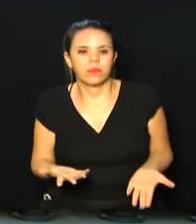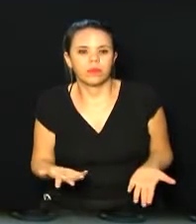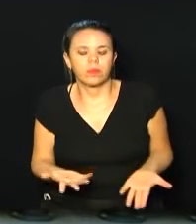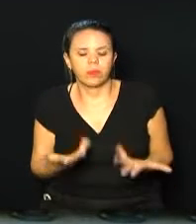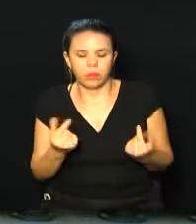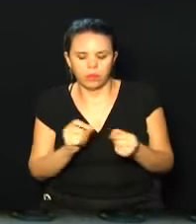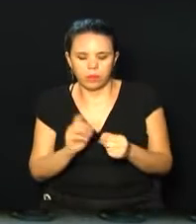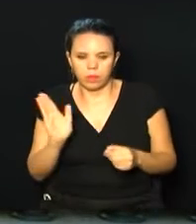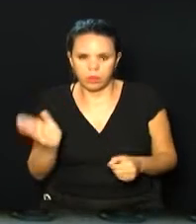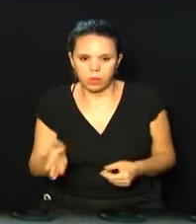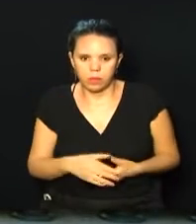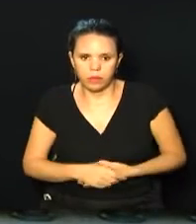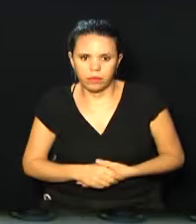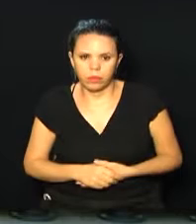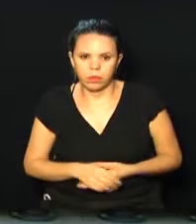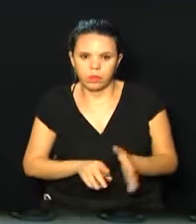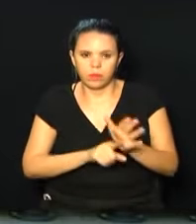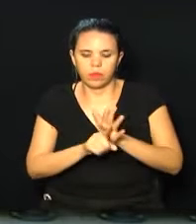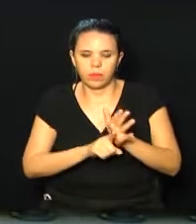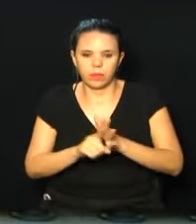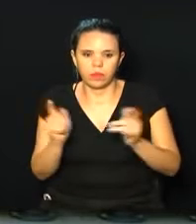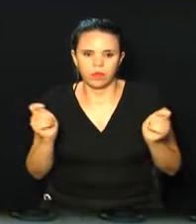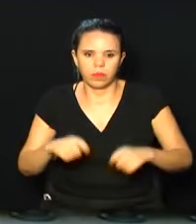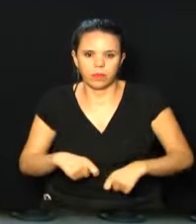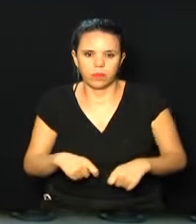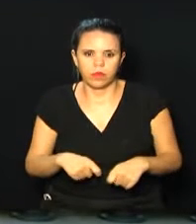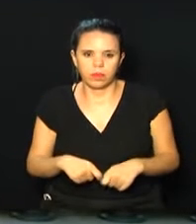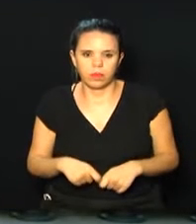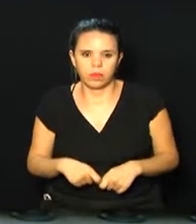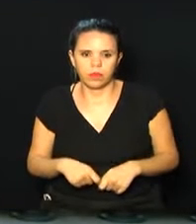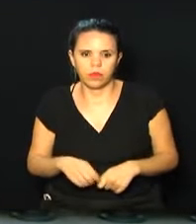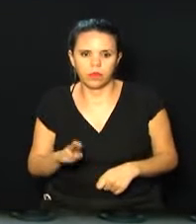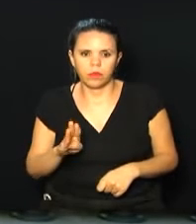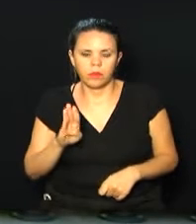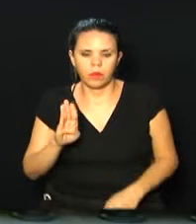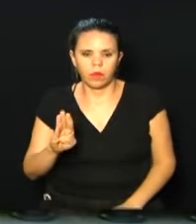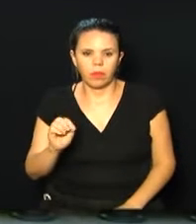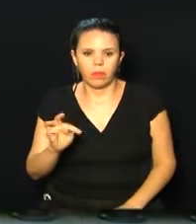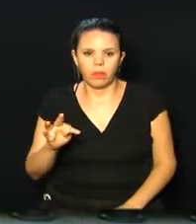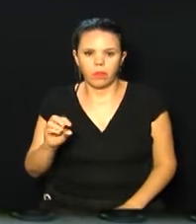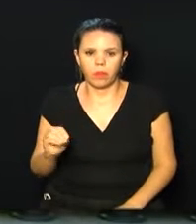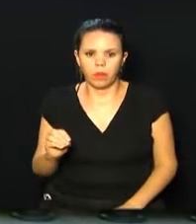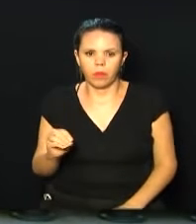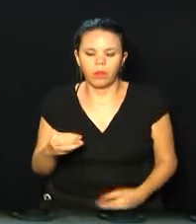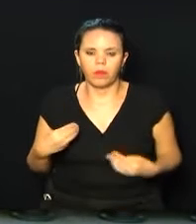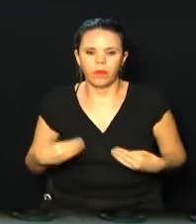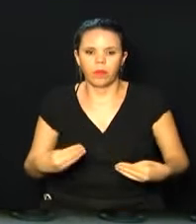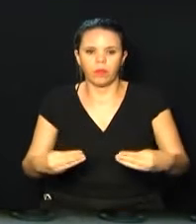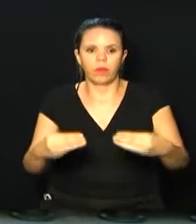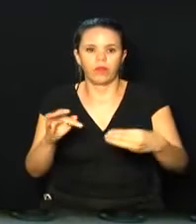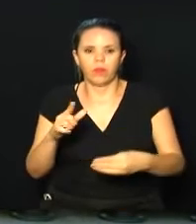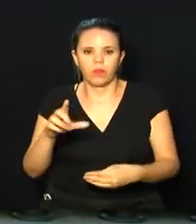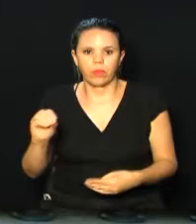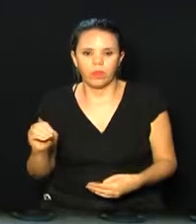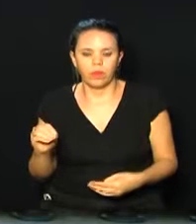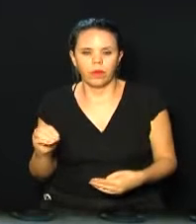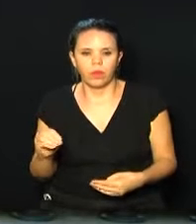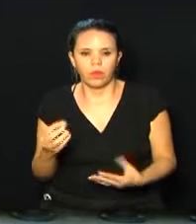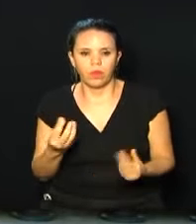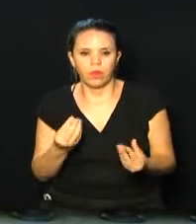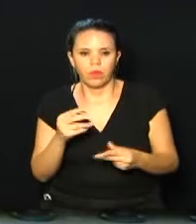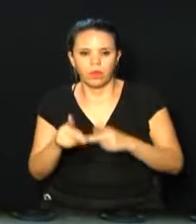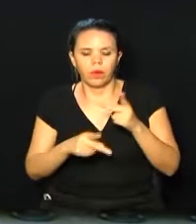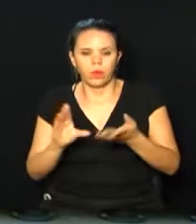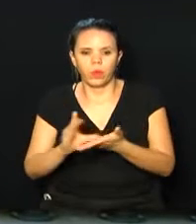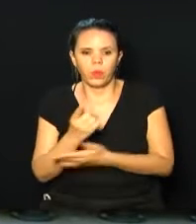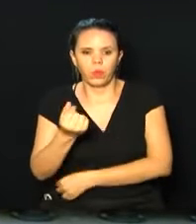fazer isso, vamos estudar essa possibilidade, enquanto o Barreiro, o Dário, o ministro, o Flávio lá vai atrás das